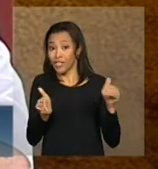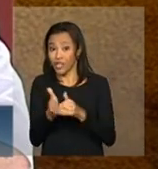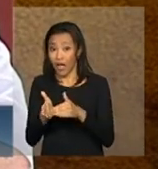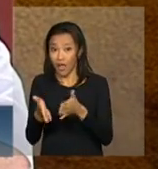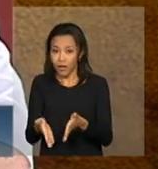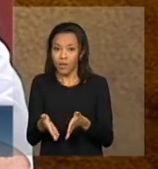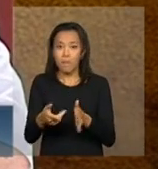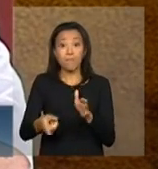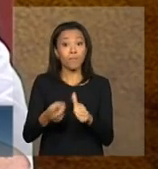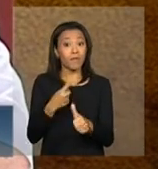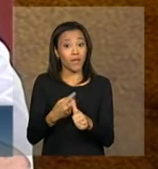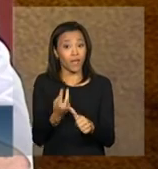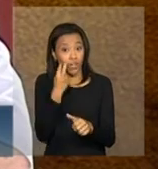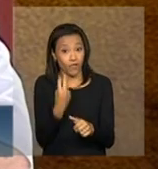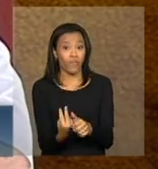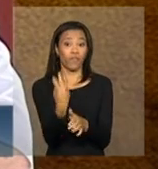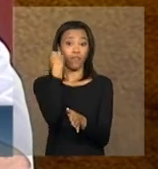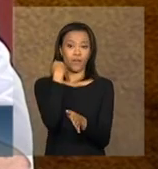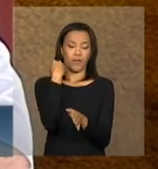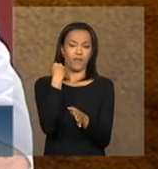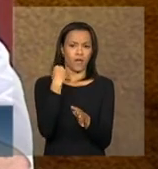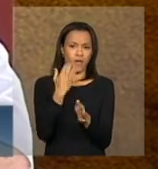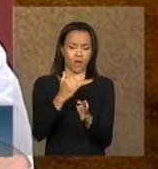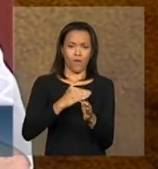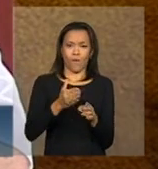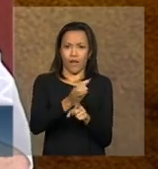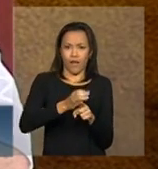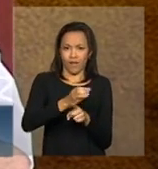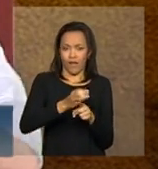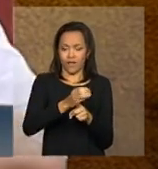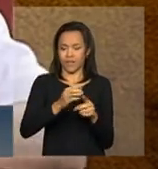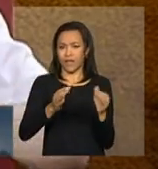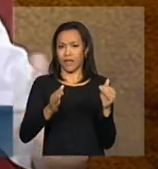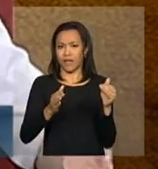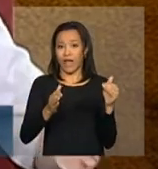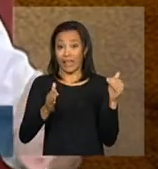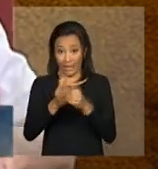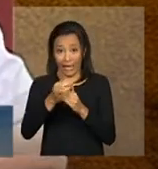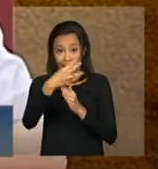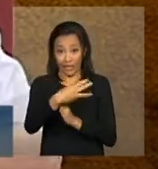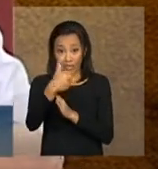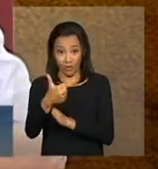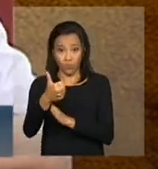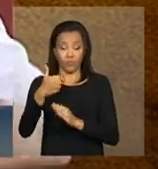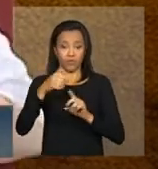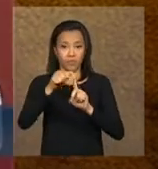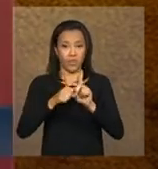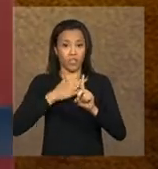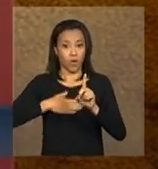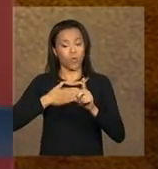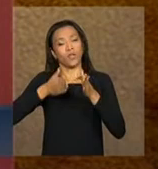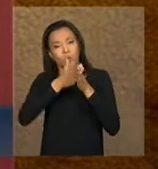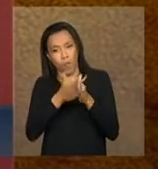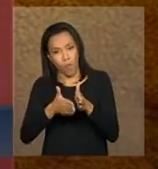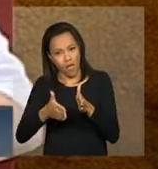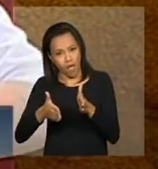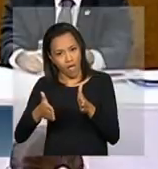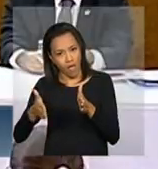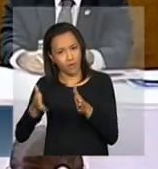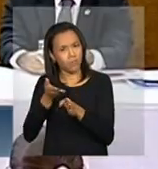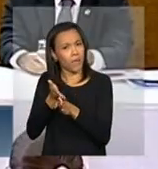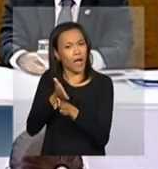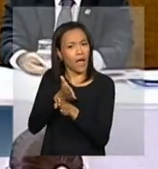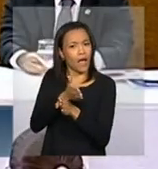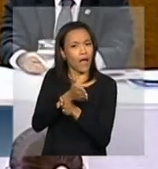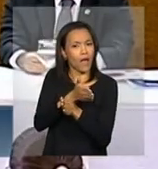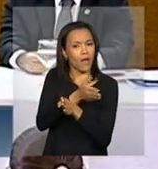olhando o cronograma de trás para frente. Então, se a data limite é 31 de agosto, aí a gente começa de 31 de agosto para trás para ver onde é